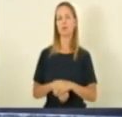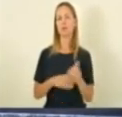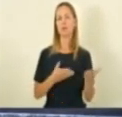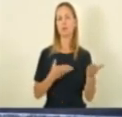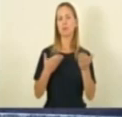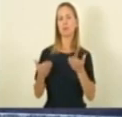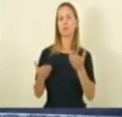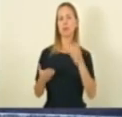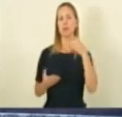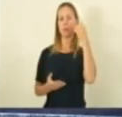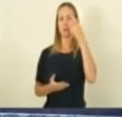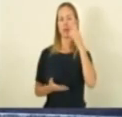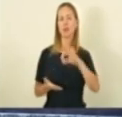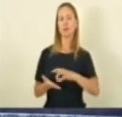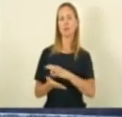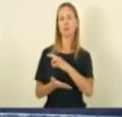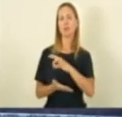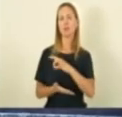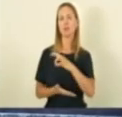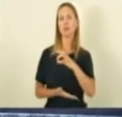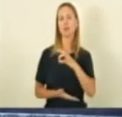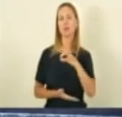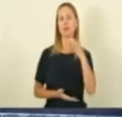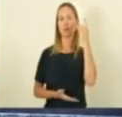Próximo deputado inscrito, deputado Bruno Lamas,